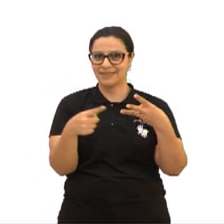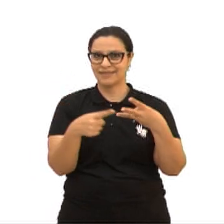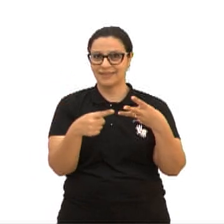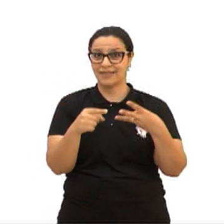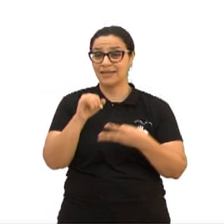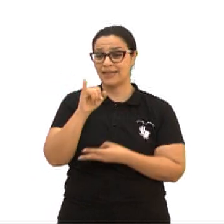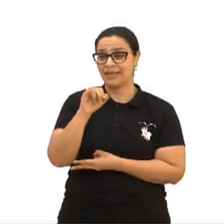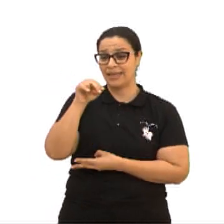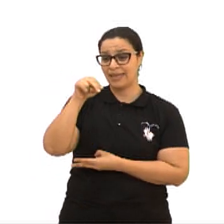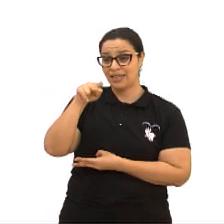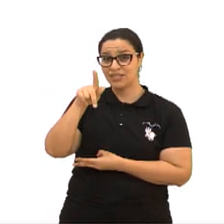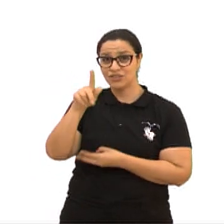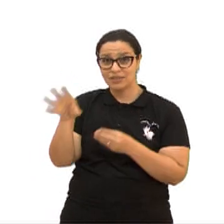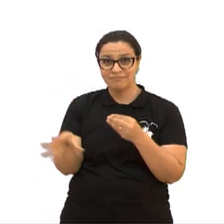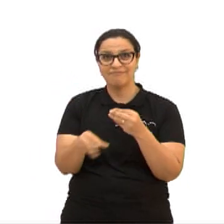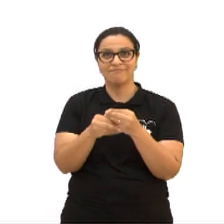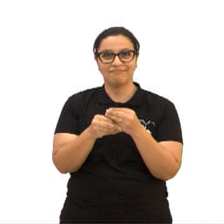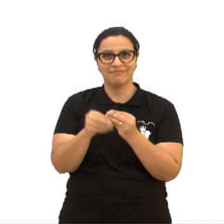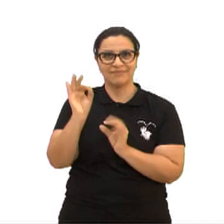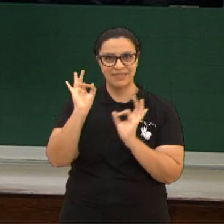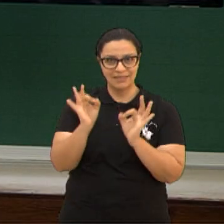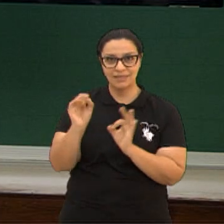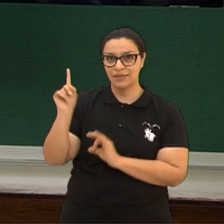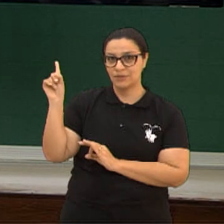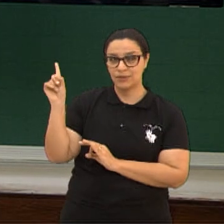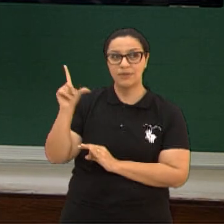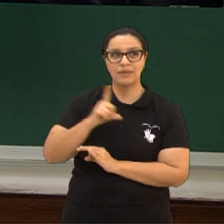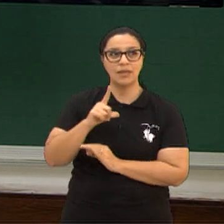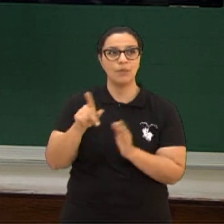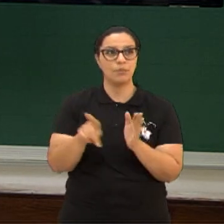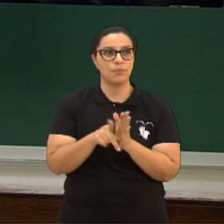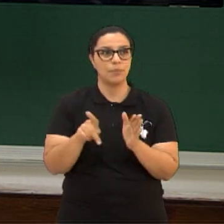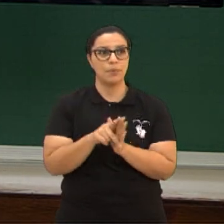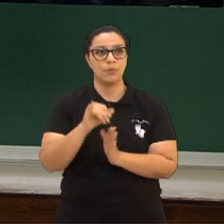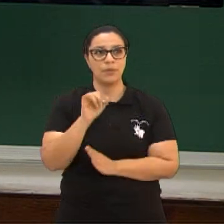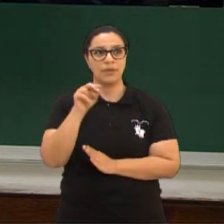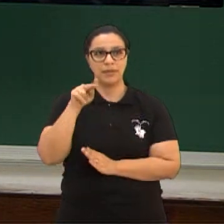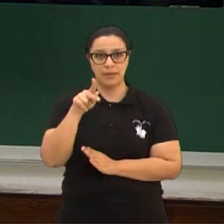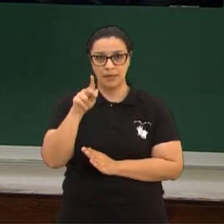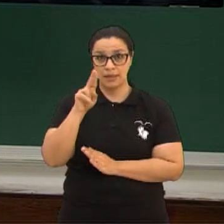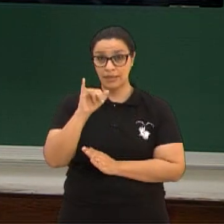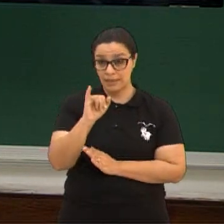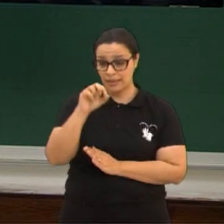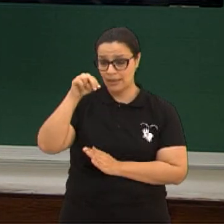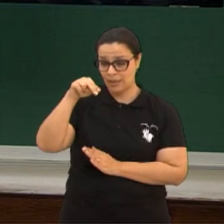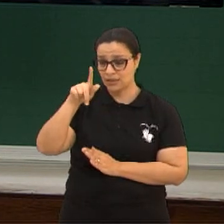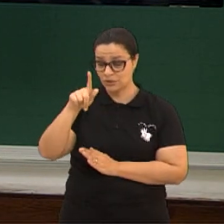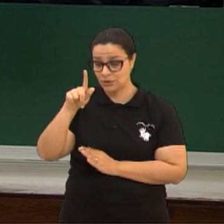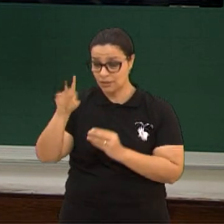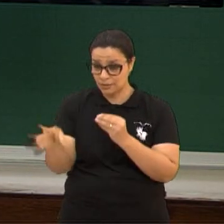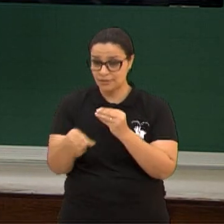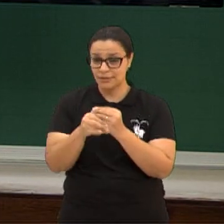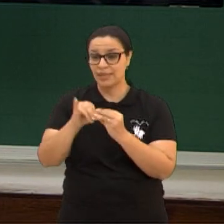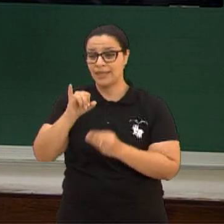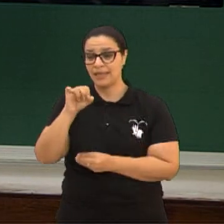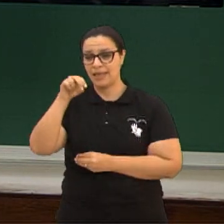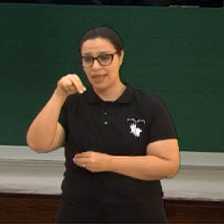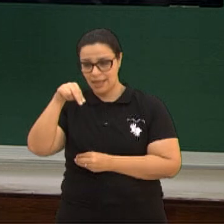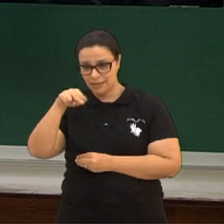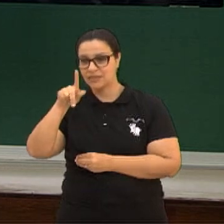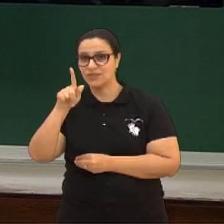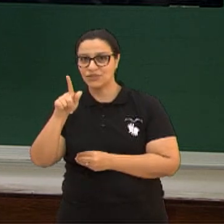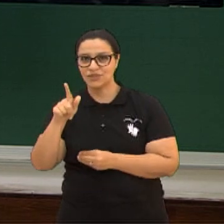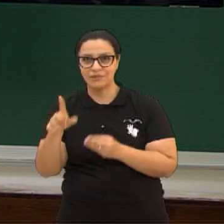opção, singing. Embora ele termine em ing, nós acrescentamos mais um